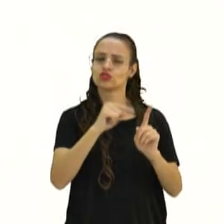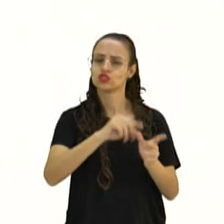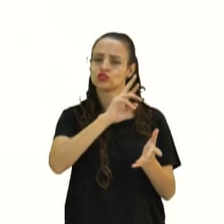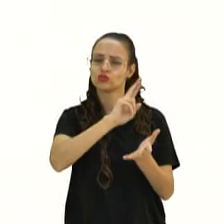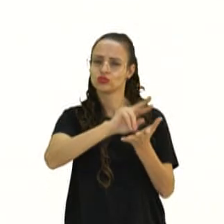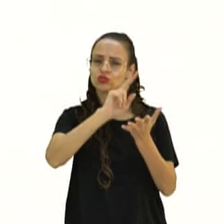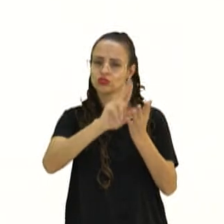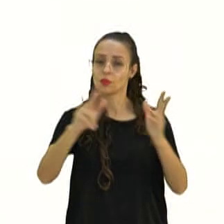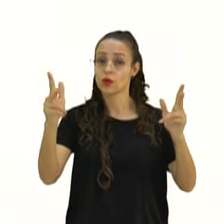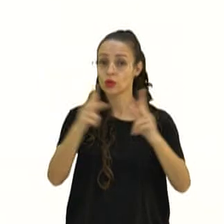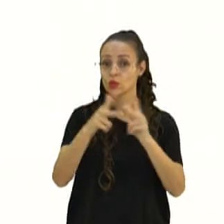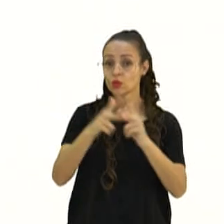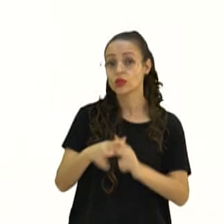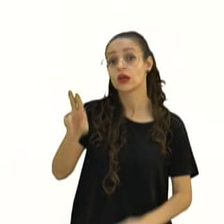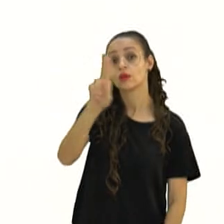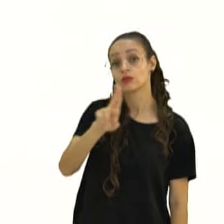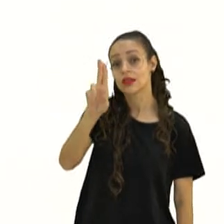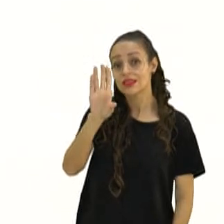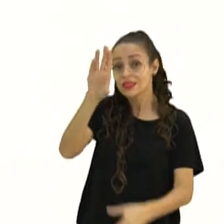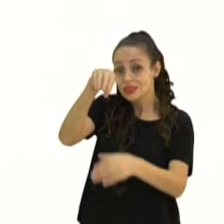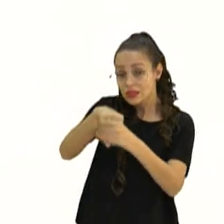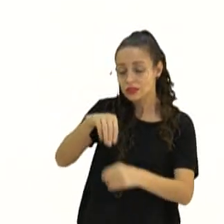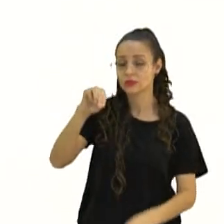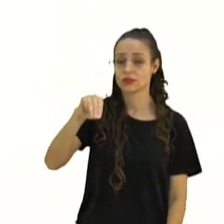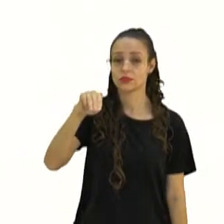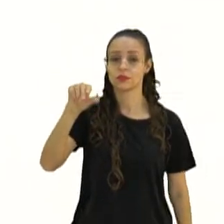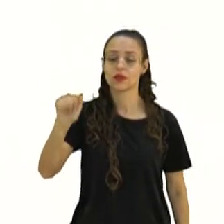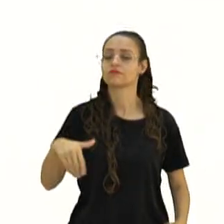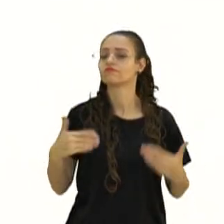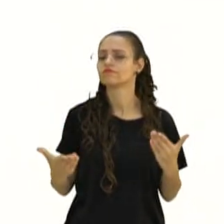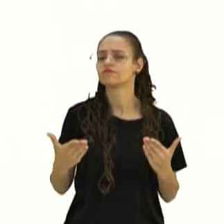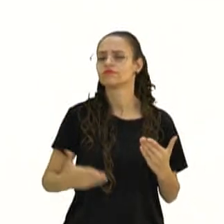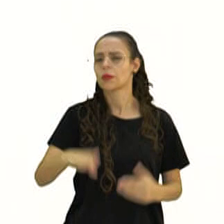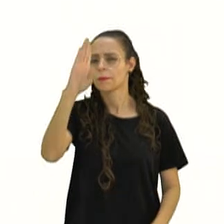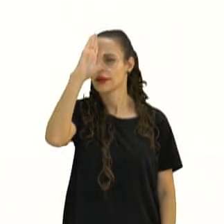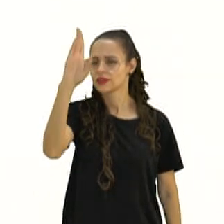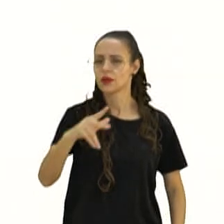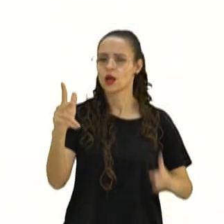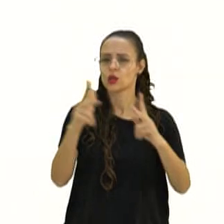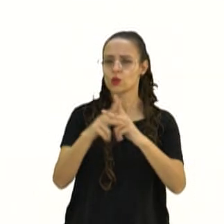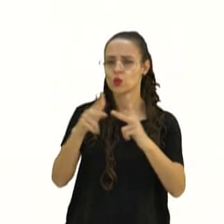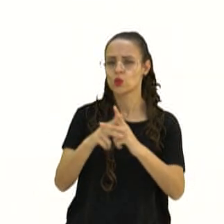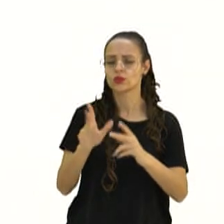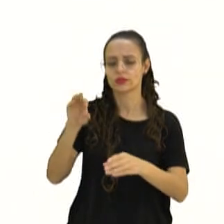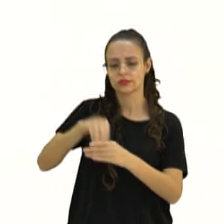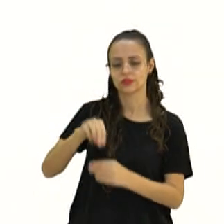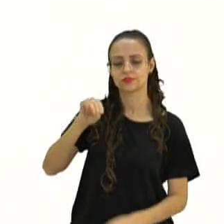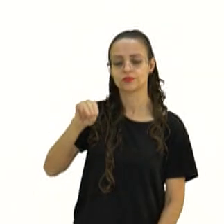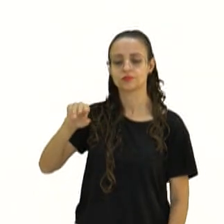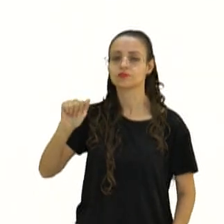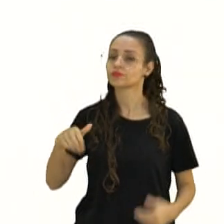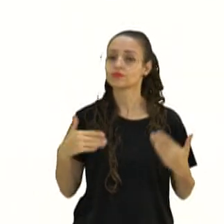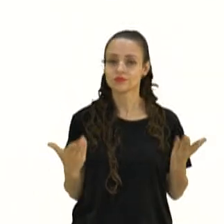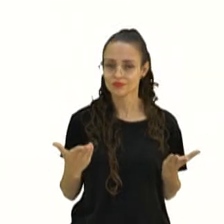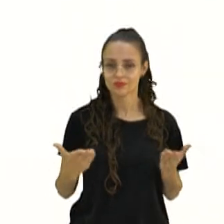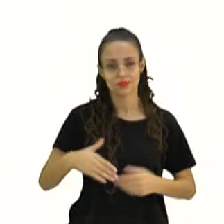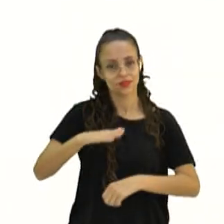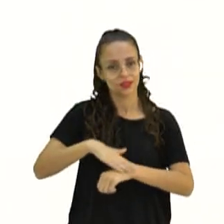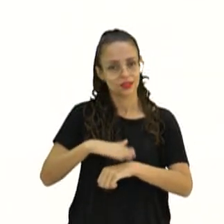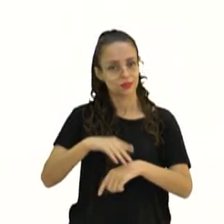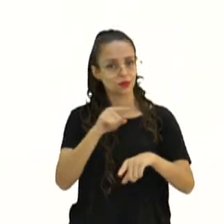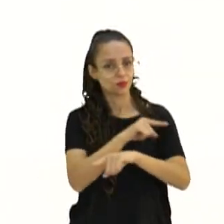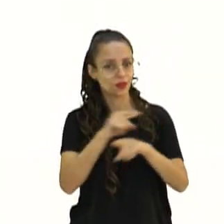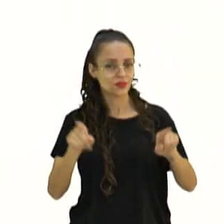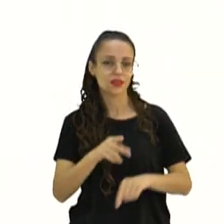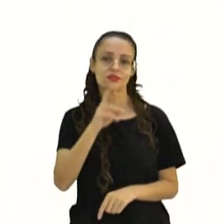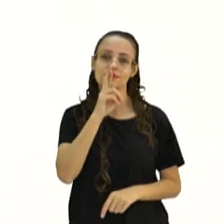lutas utilizados no MMA, né? Então, quais são as principais lutas utilizadas dentro do MMA? Um tempinho aí para